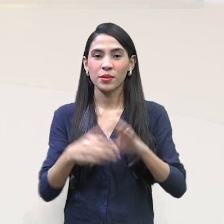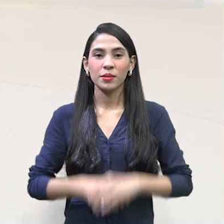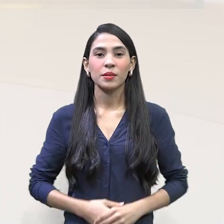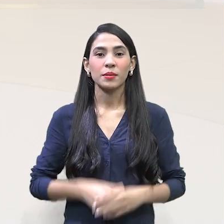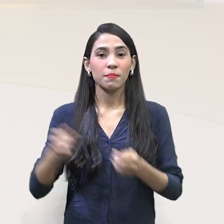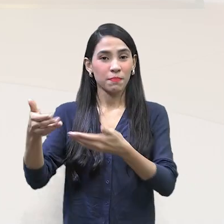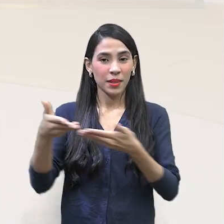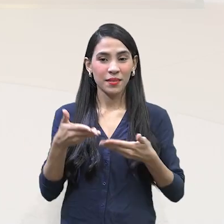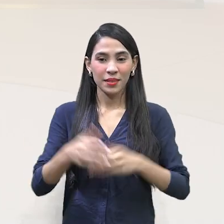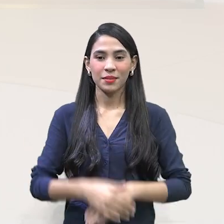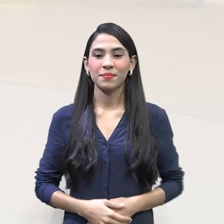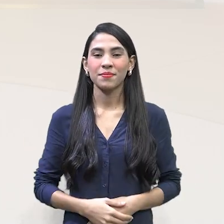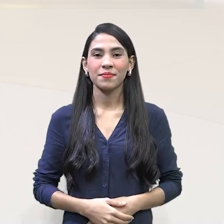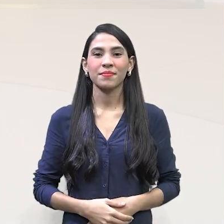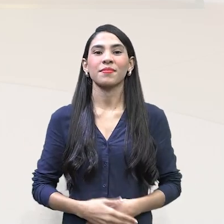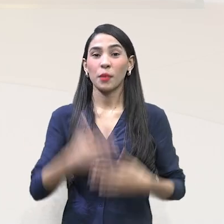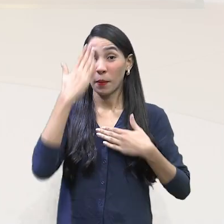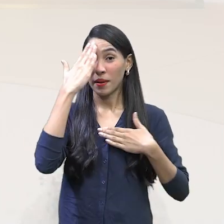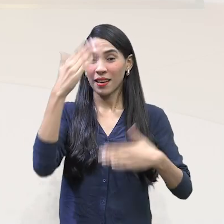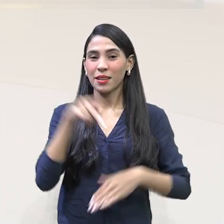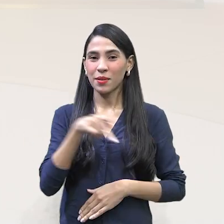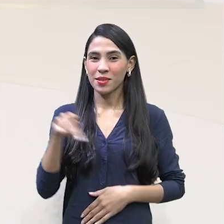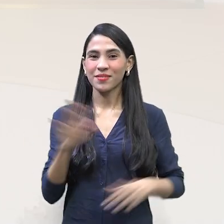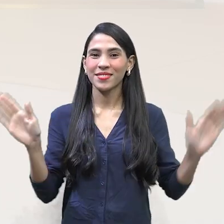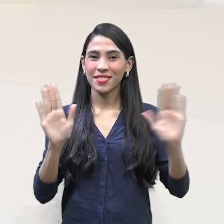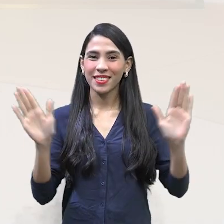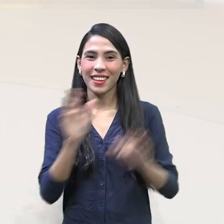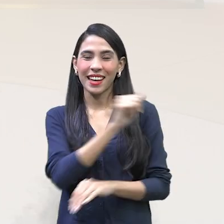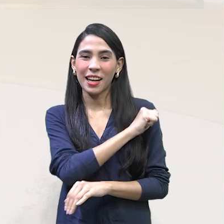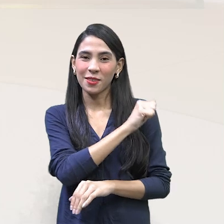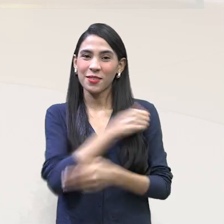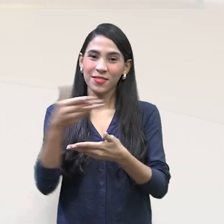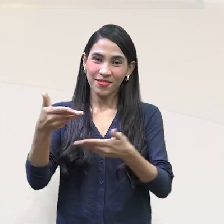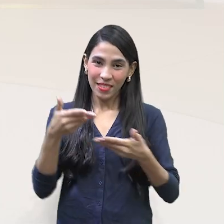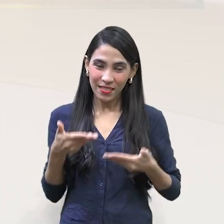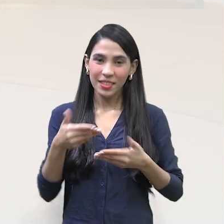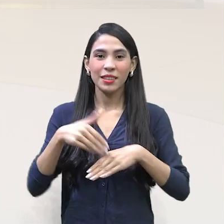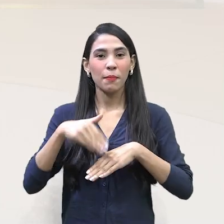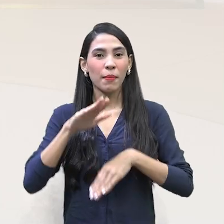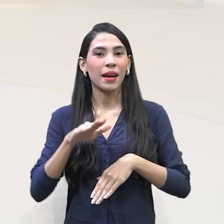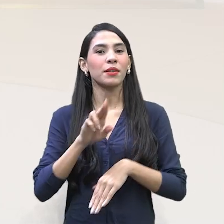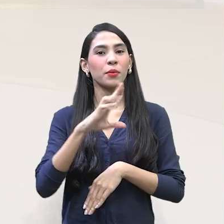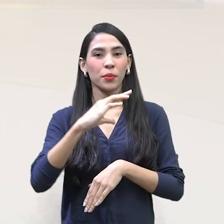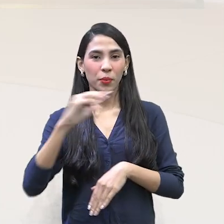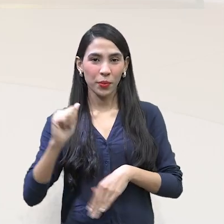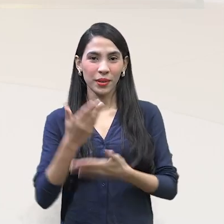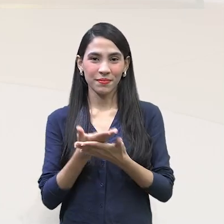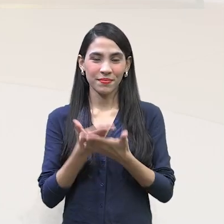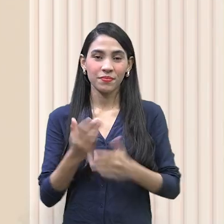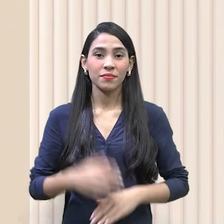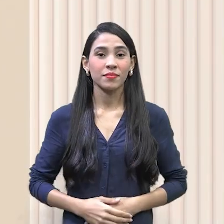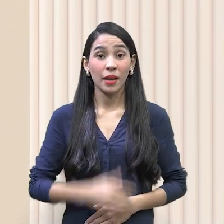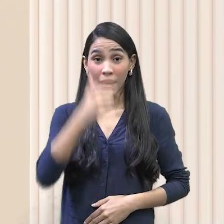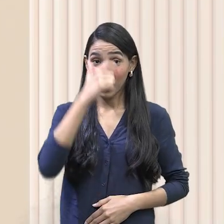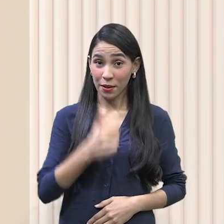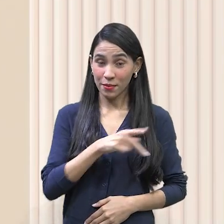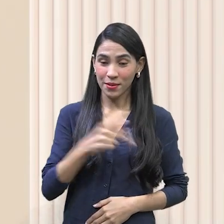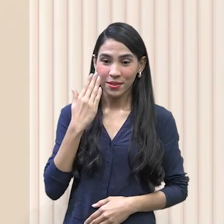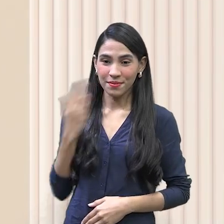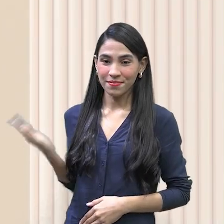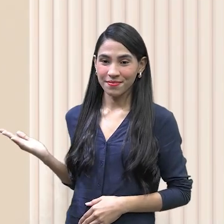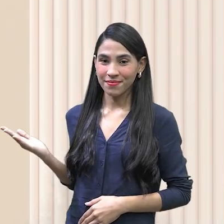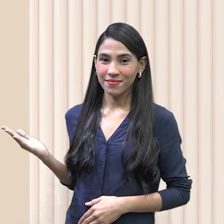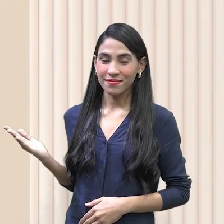Seja bem-vinda, professora. Obrigada, professor. Olá, querido aluno. Seja bem-vindo a mais uma aula da UCA. Sou a professora